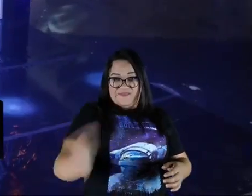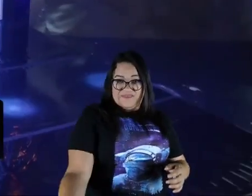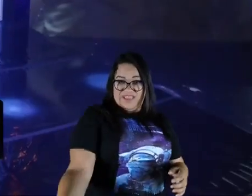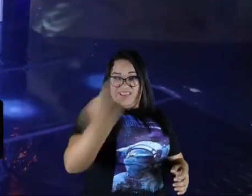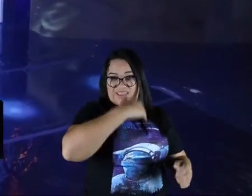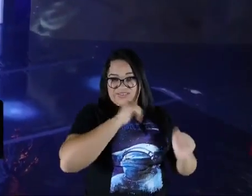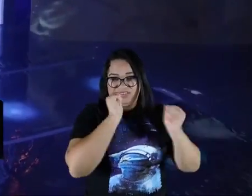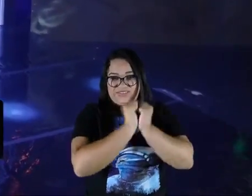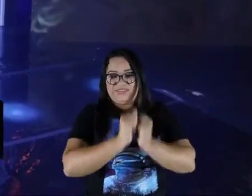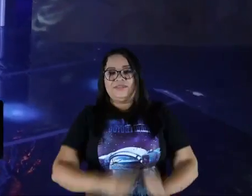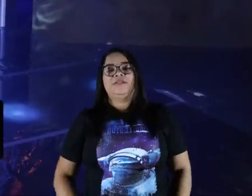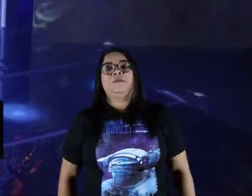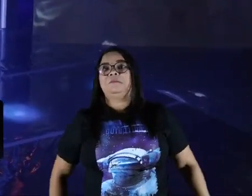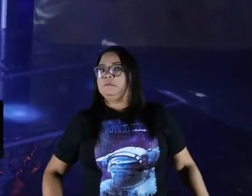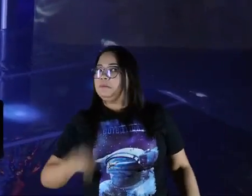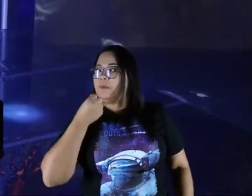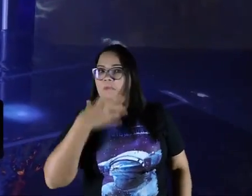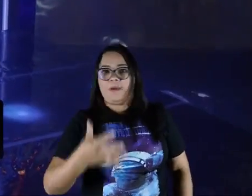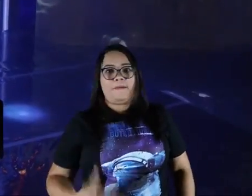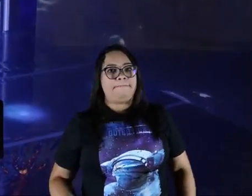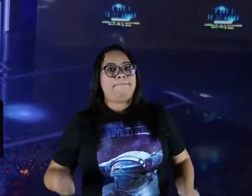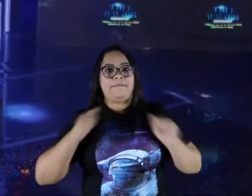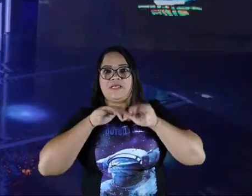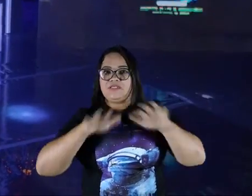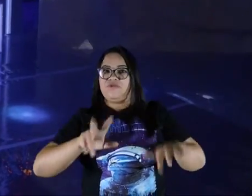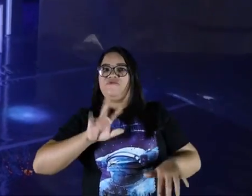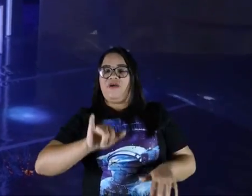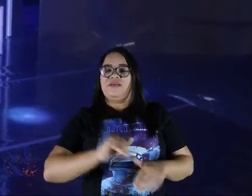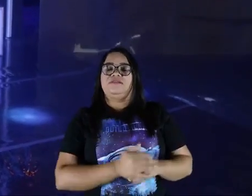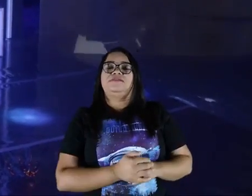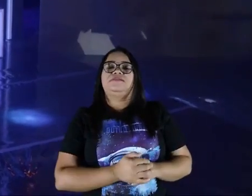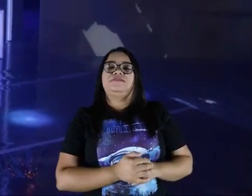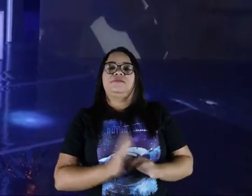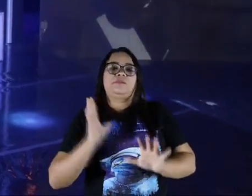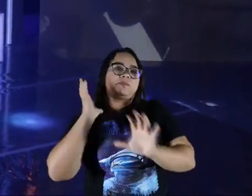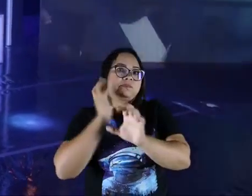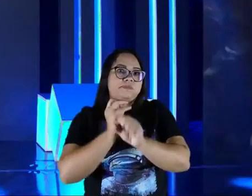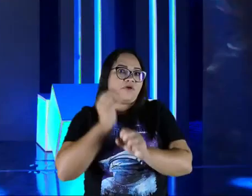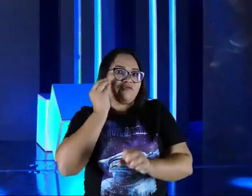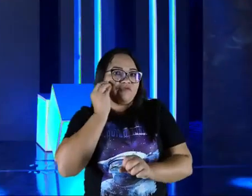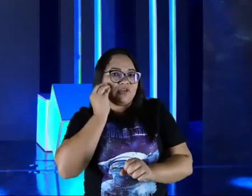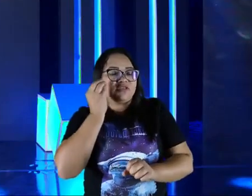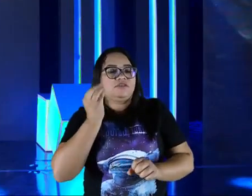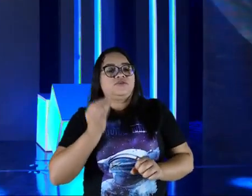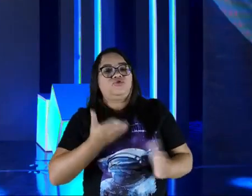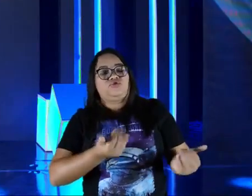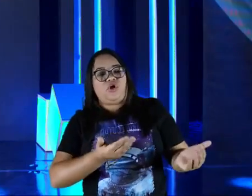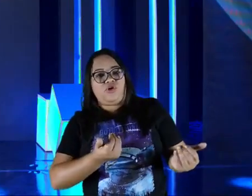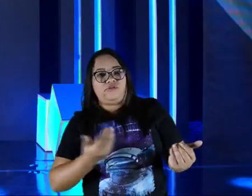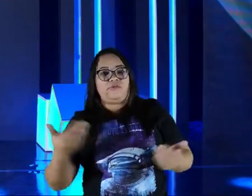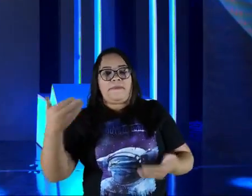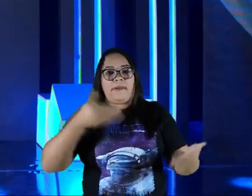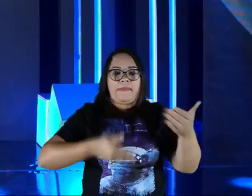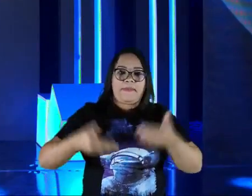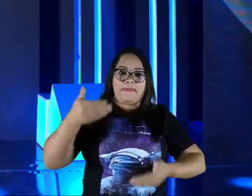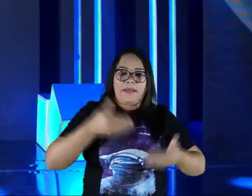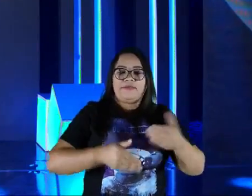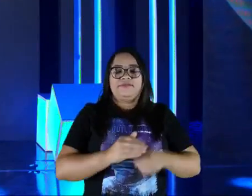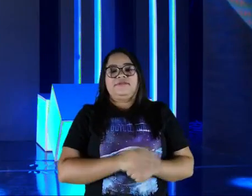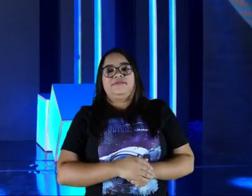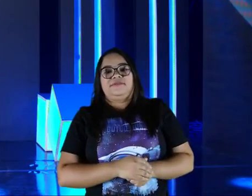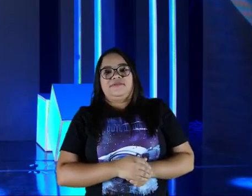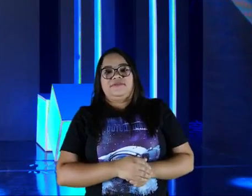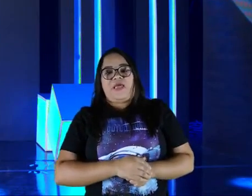Valeu, Ronaldão, que bom, gente, vai ser bênção. Vai fazendo a somatória aí de quantos jovens vão se envolvendo,